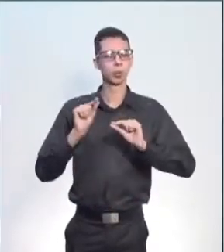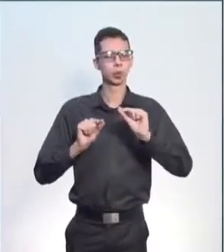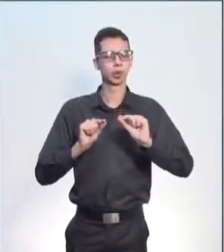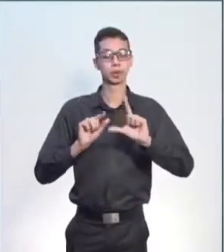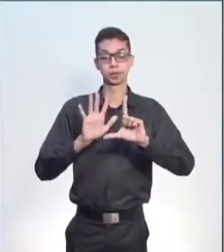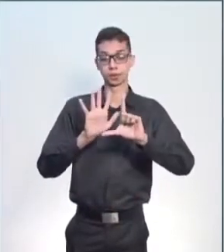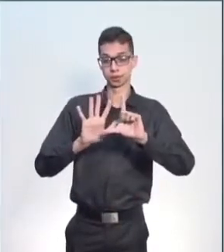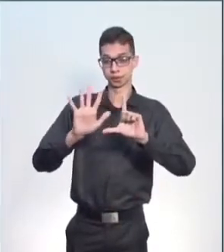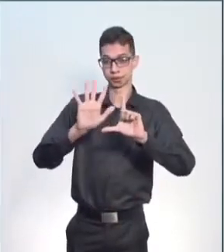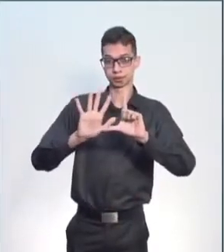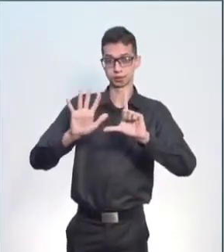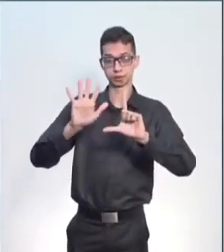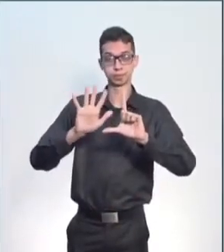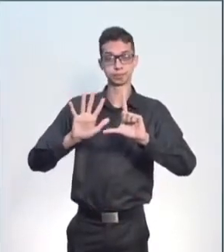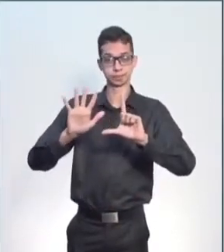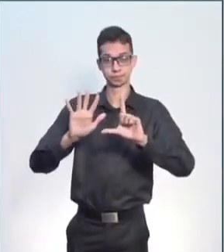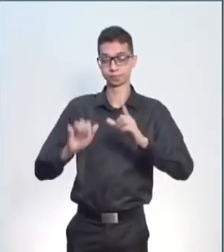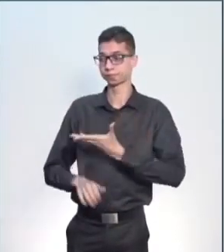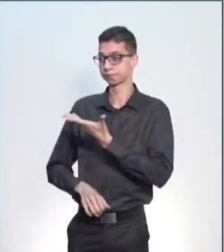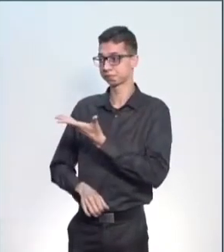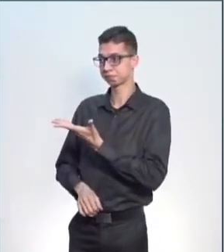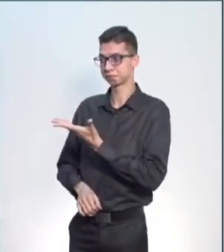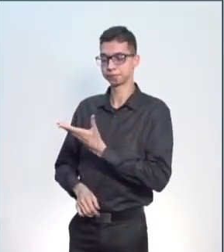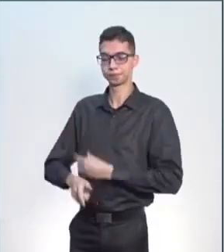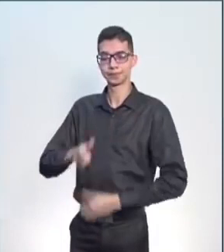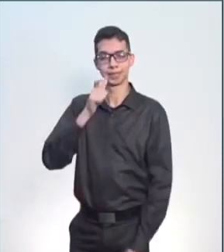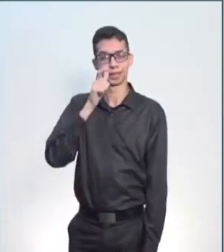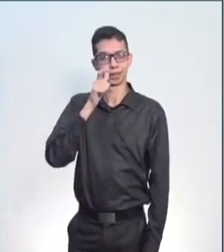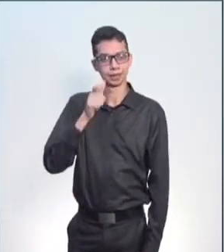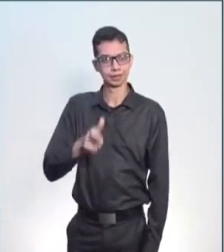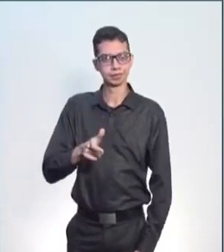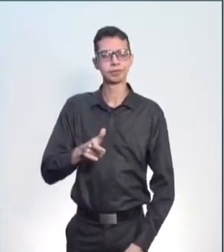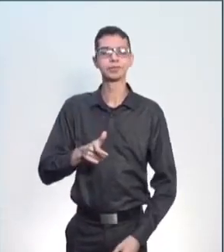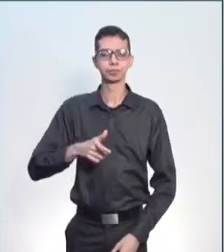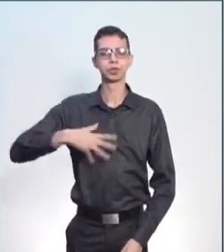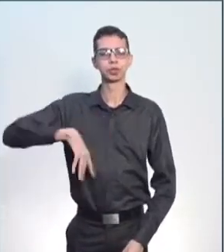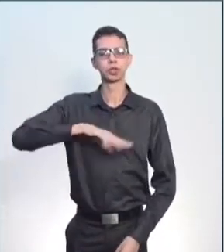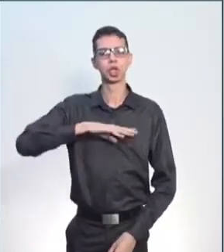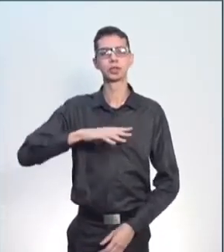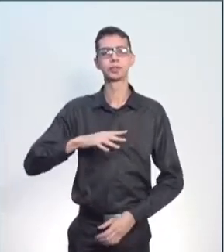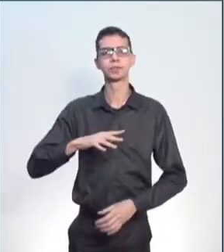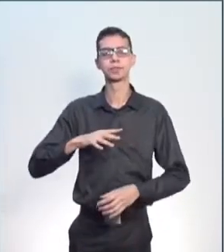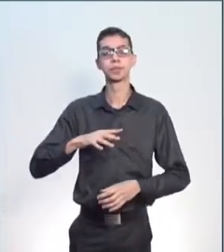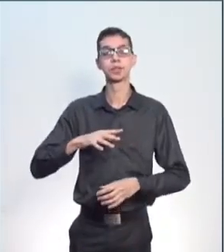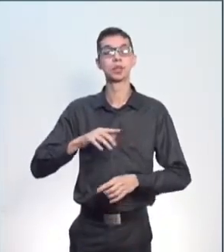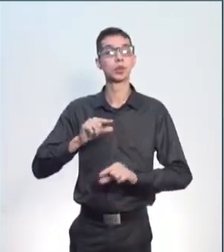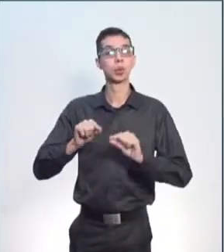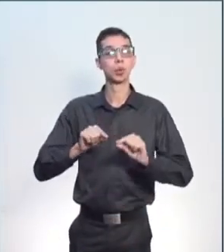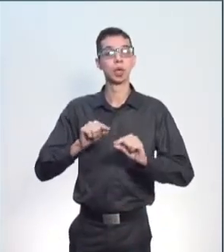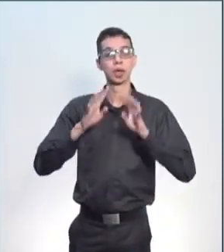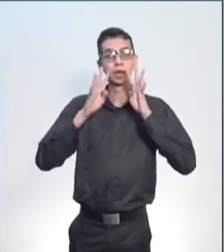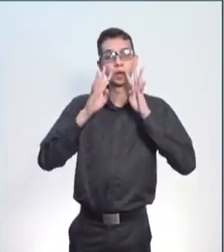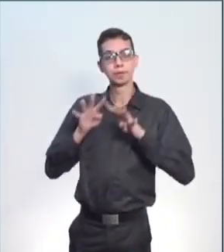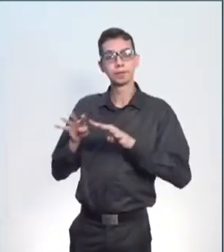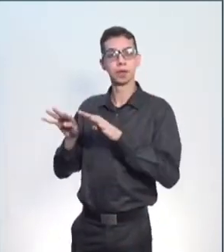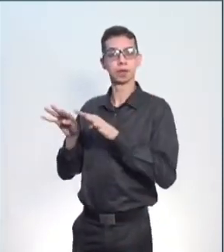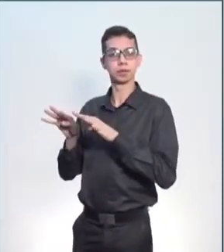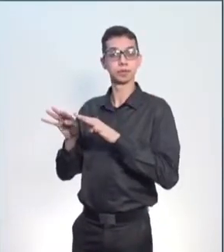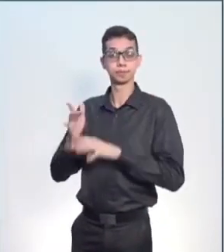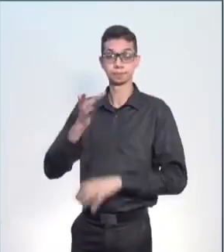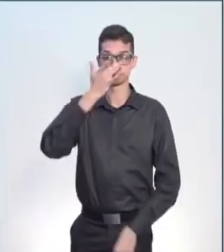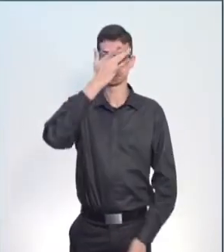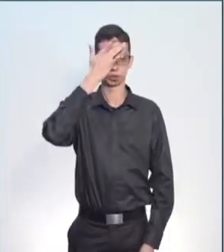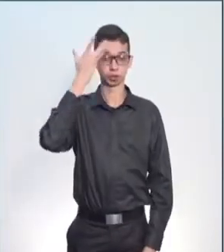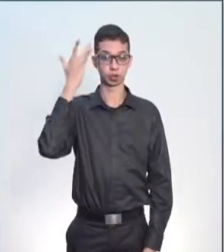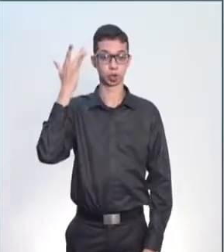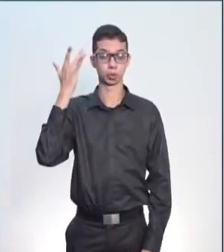imagens bem interessantes. E aí nós vemos nessas imagens o quê? Nós vemos pessoas, duas pessoas